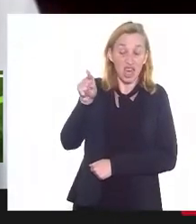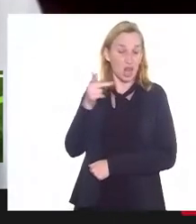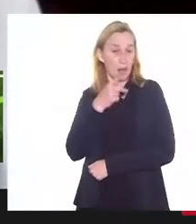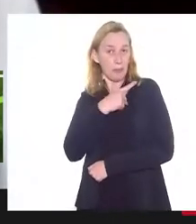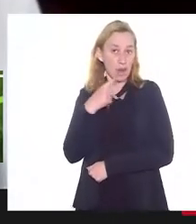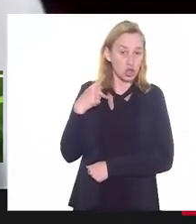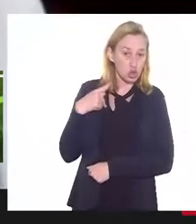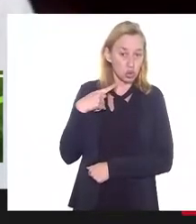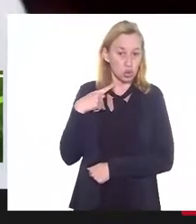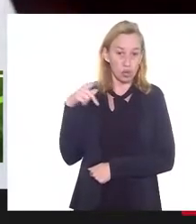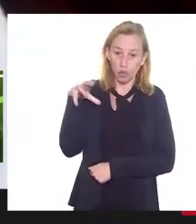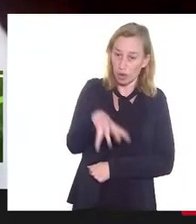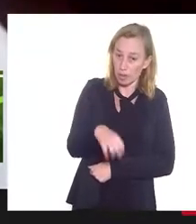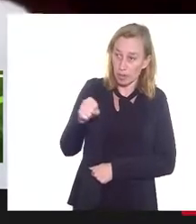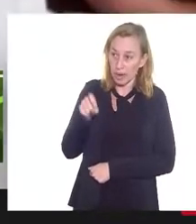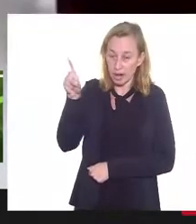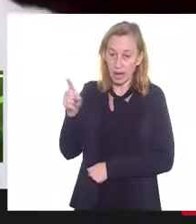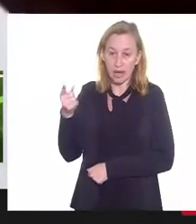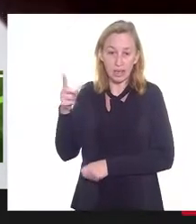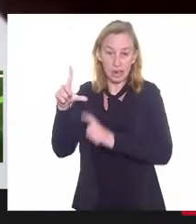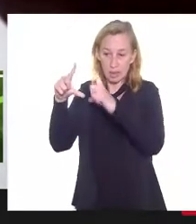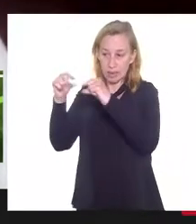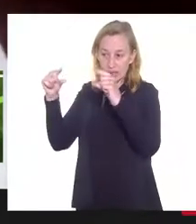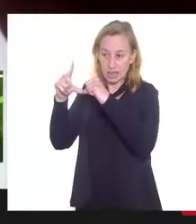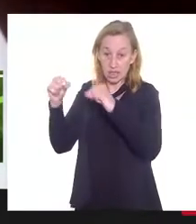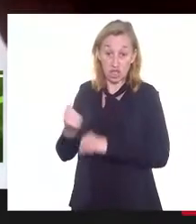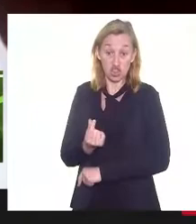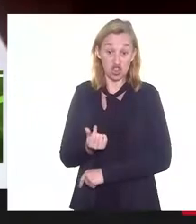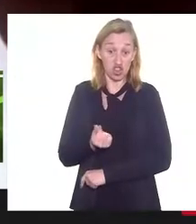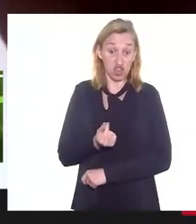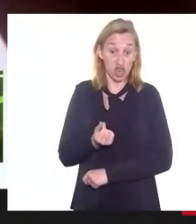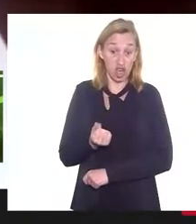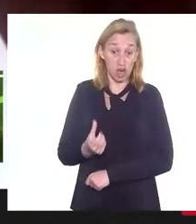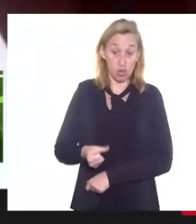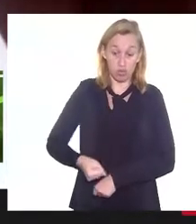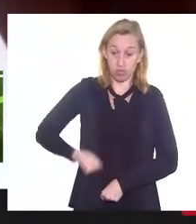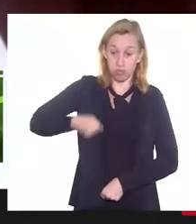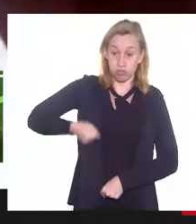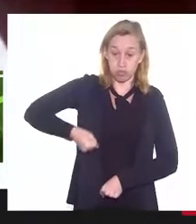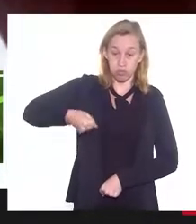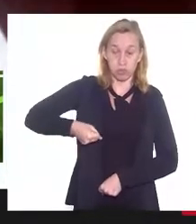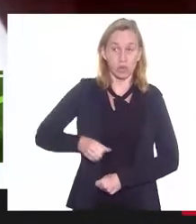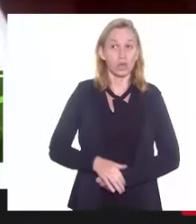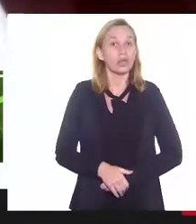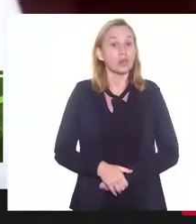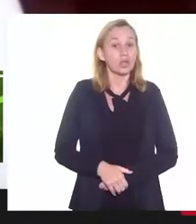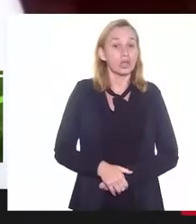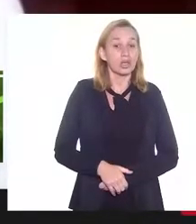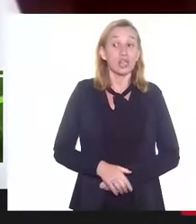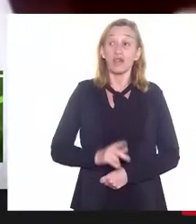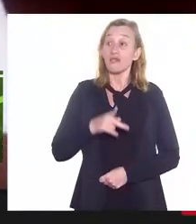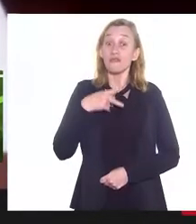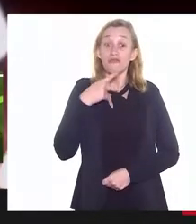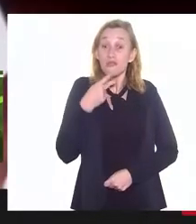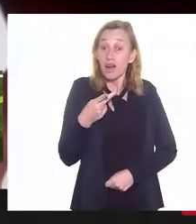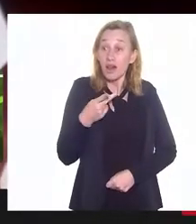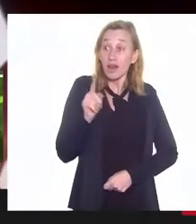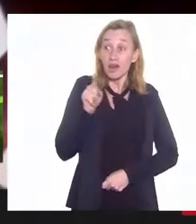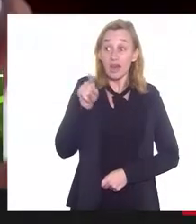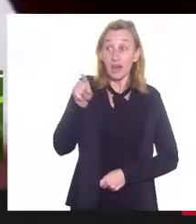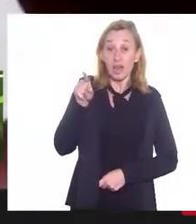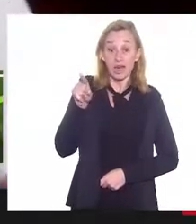pastor foi pego lá em Brasília com uma mala cheia de dinheiro, né? E aí ele declara que aquilo